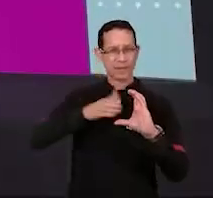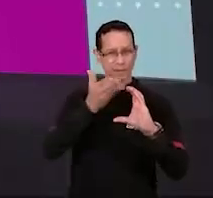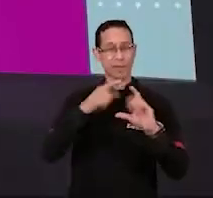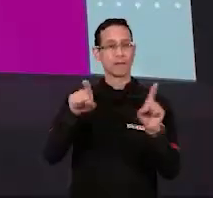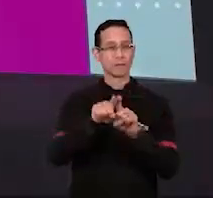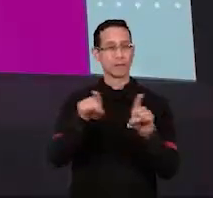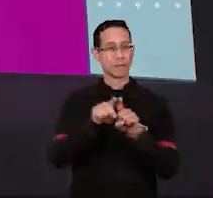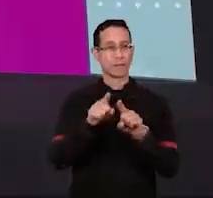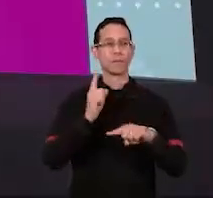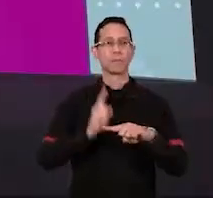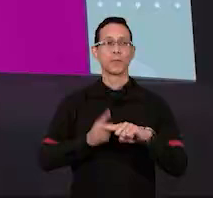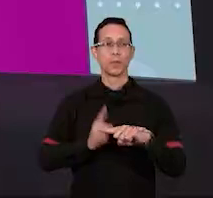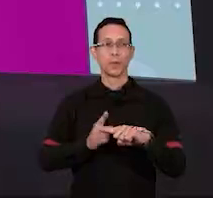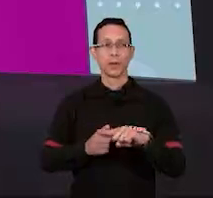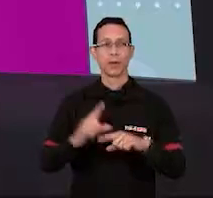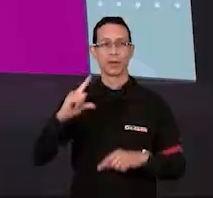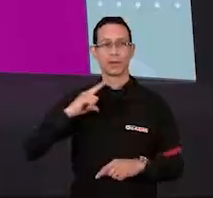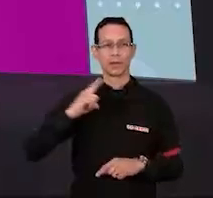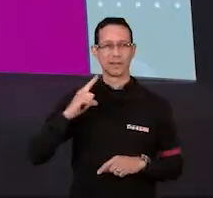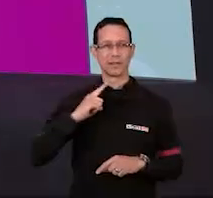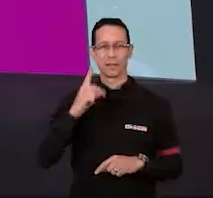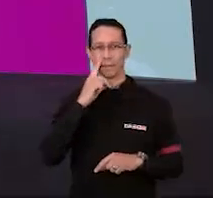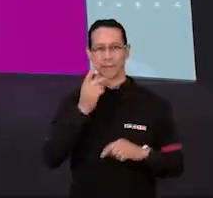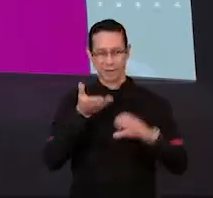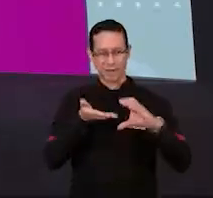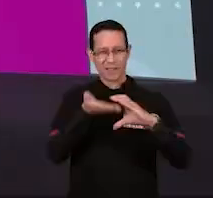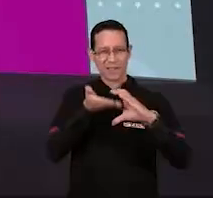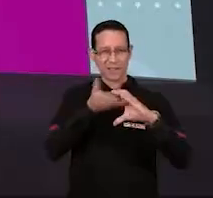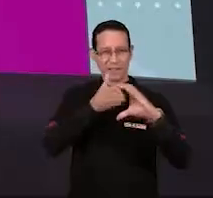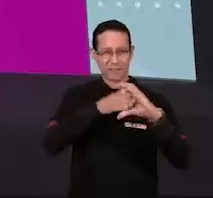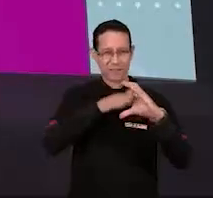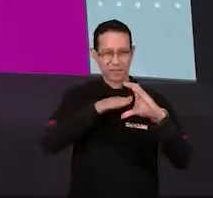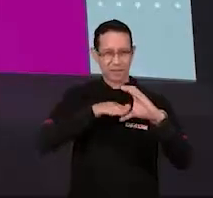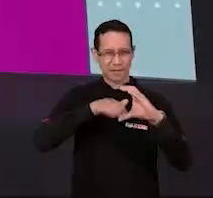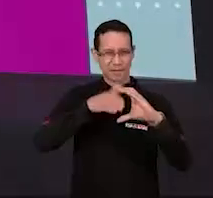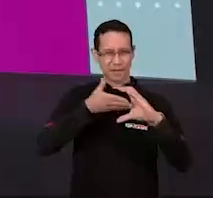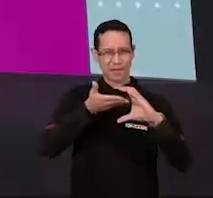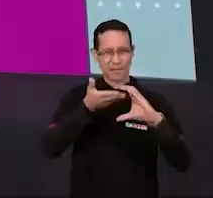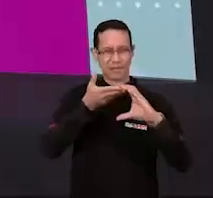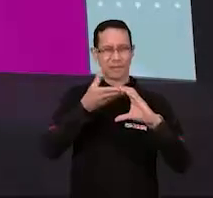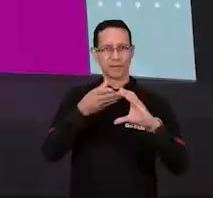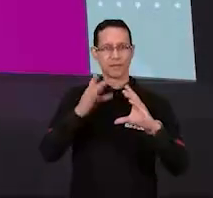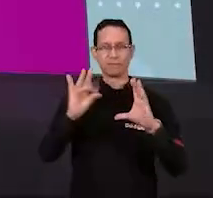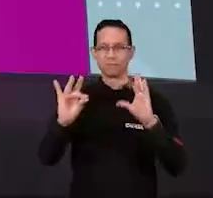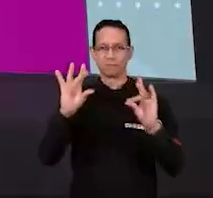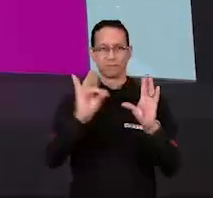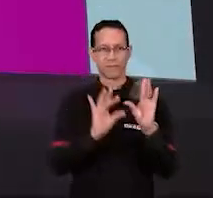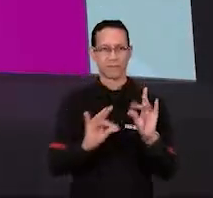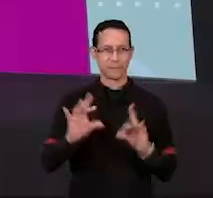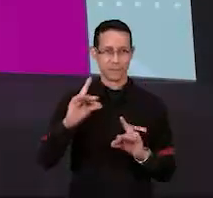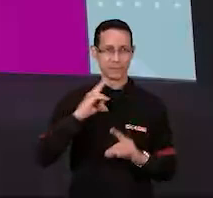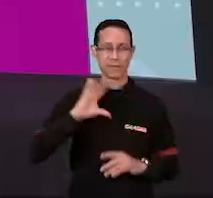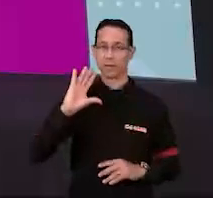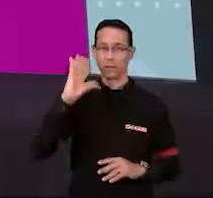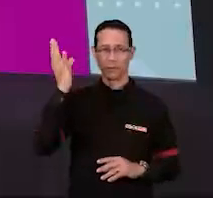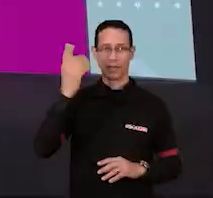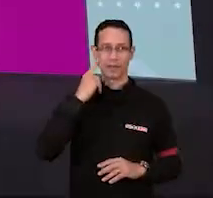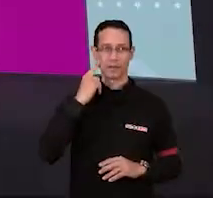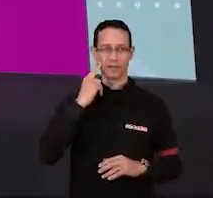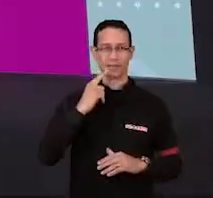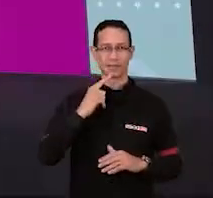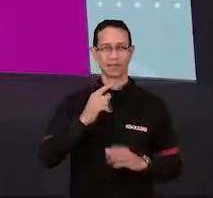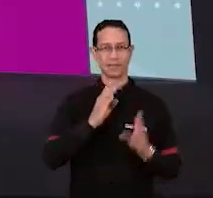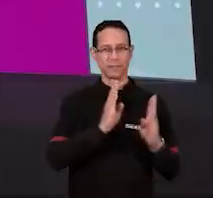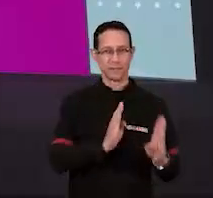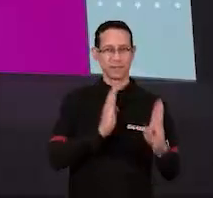verdade, sobra uma secreção esbranquiçada que provavelmente é da aderência, né, das fases da formação do biofilme. A bactéria primeiro